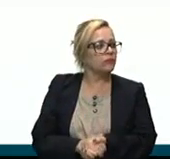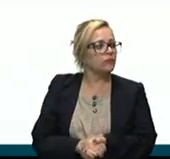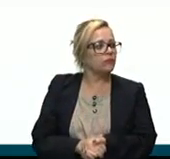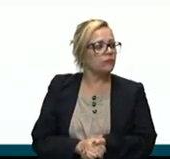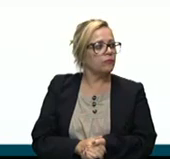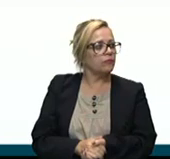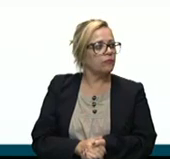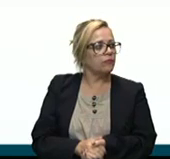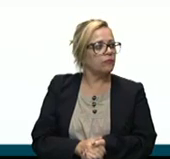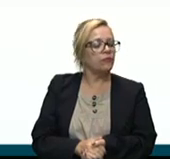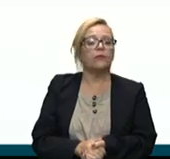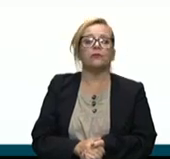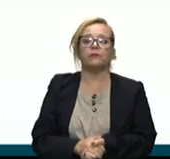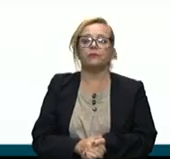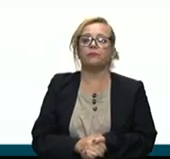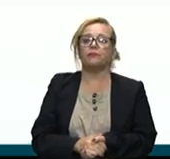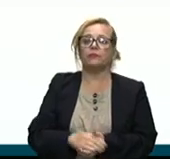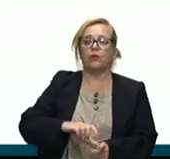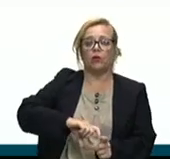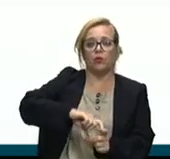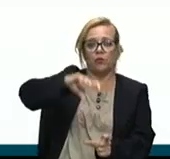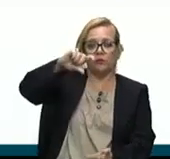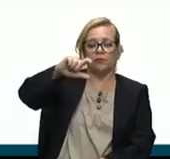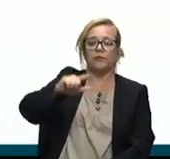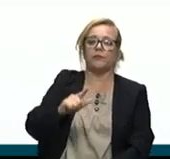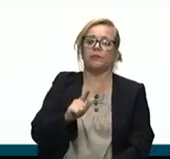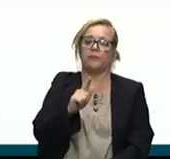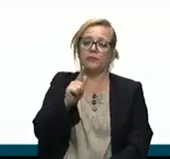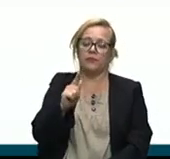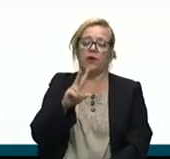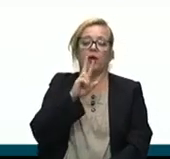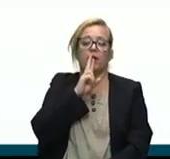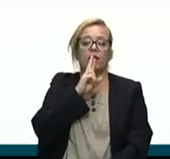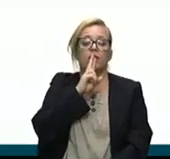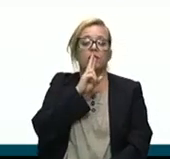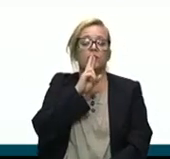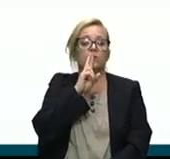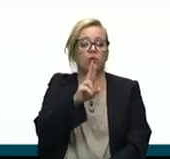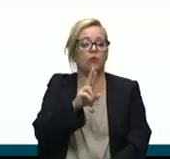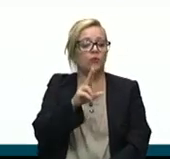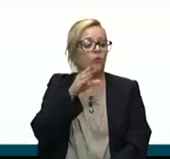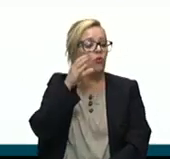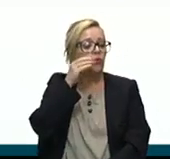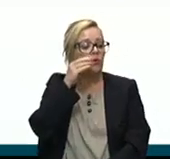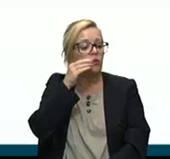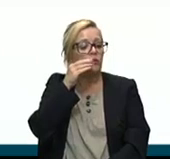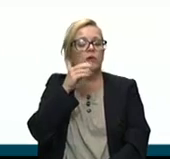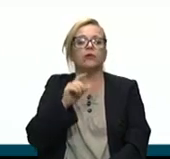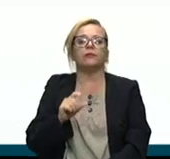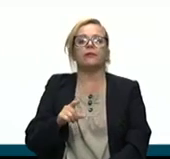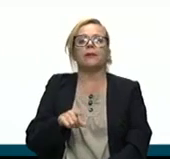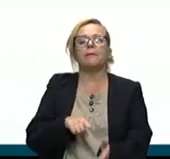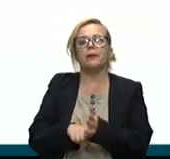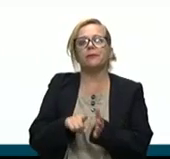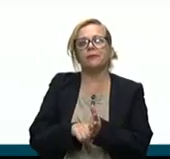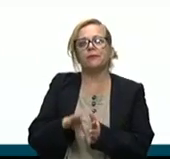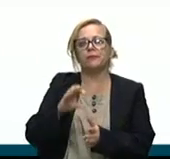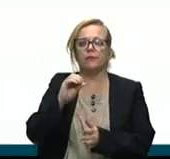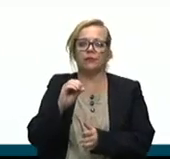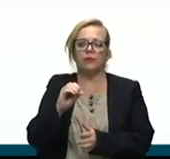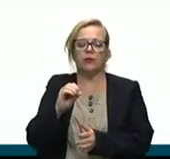coluna G é a resposta dos funcionários à seguinte pergunta. De